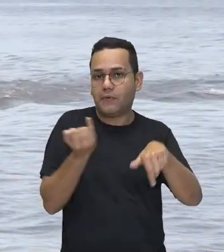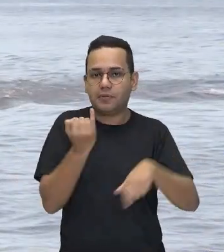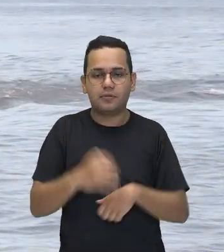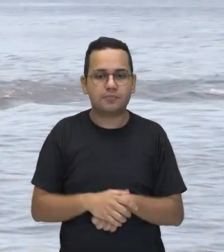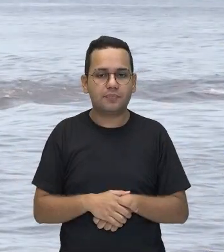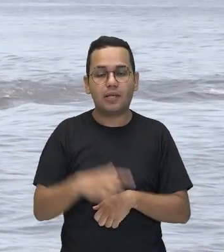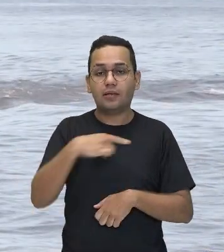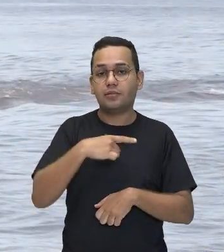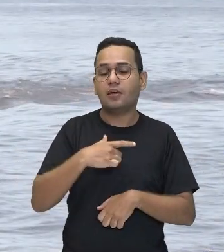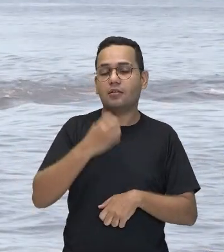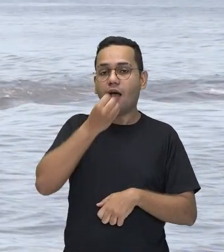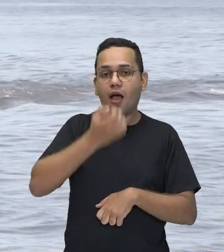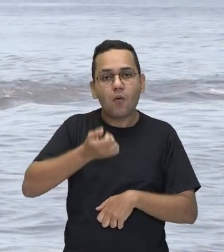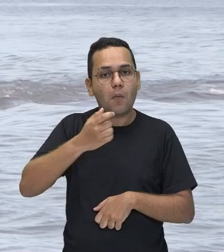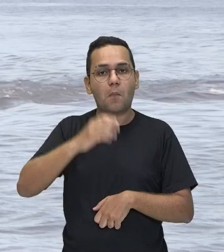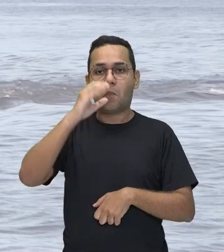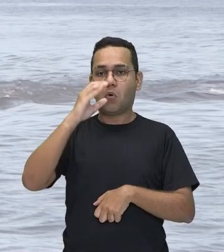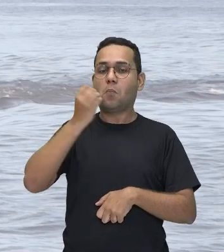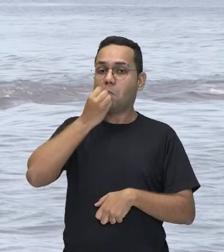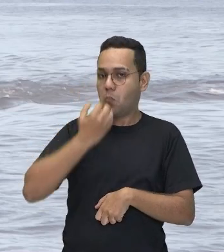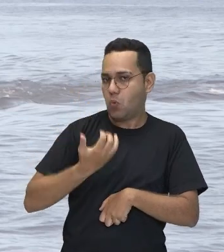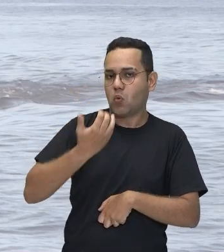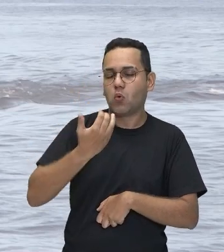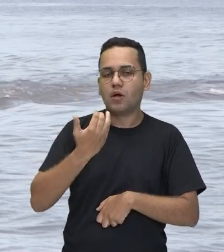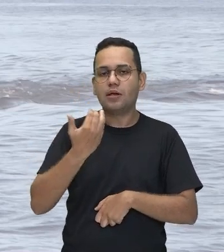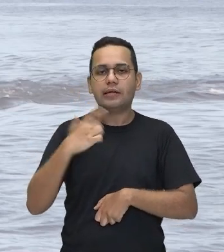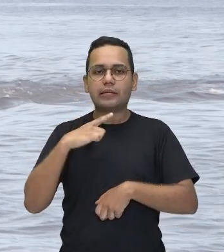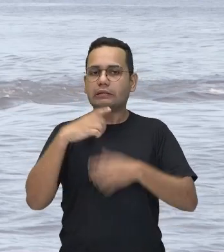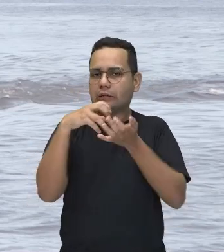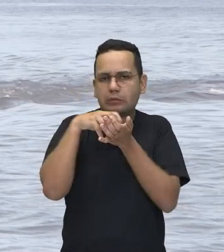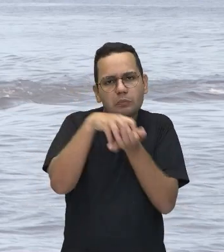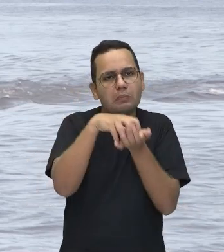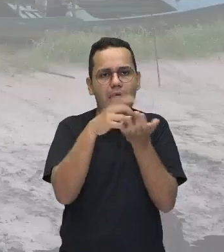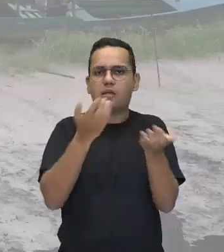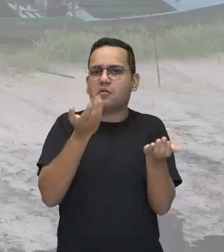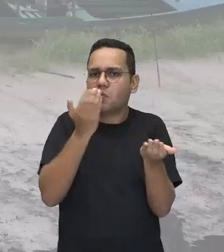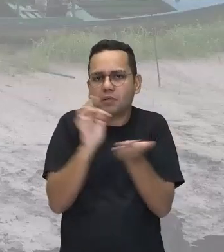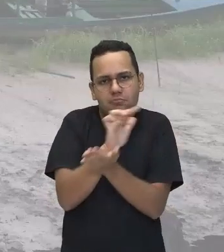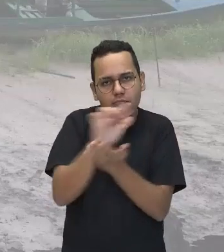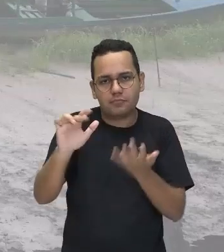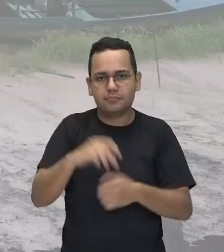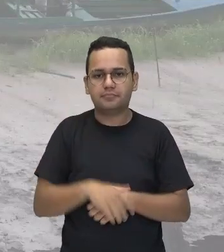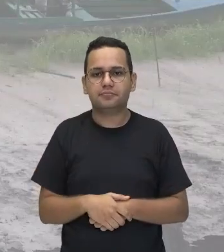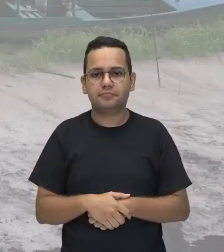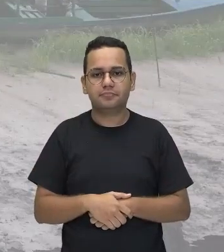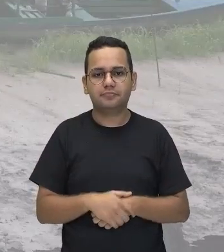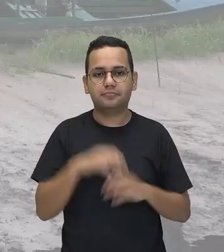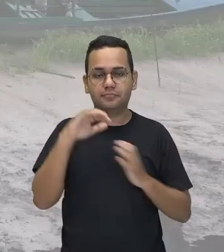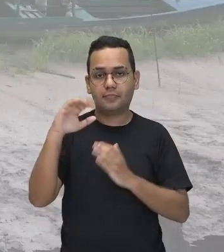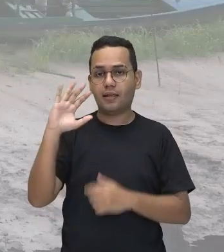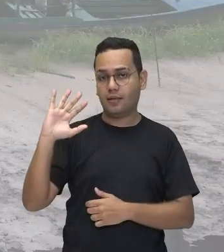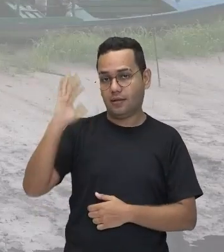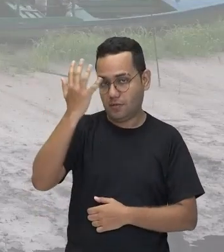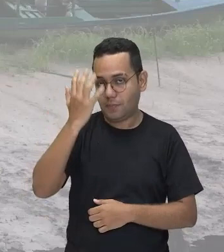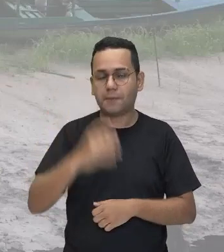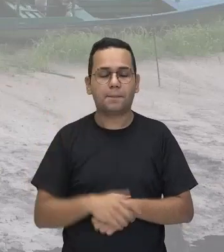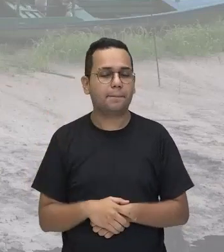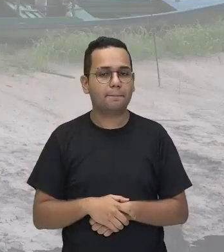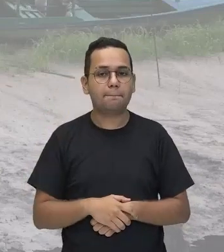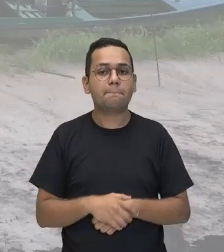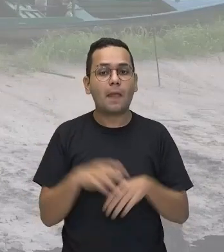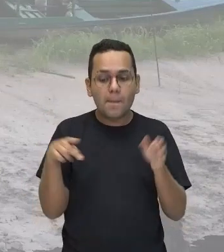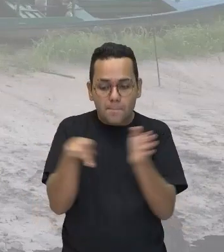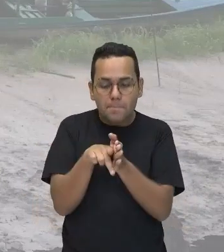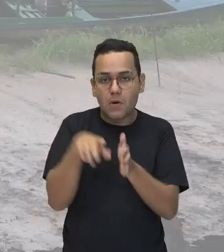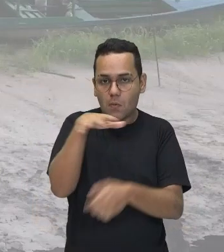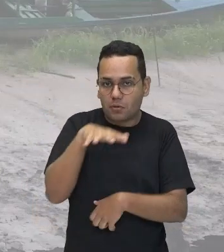água potável, alimento e transporte para milhões de pessoas. Clima. O clima tropical da